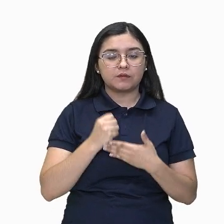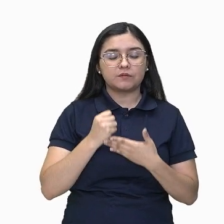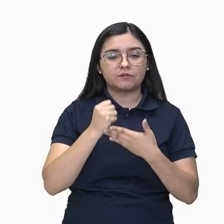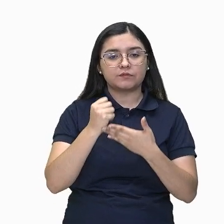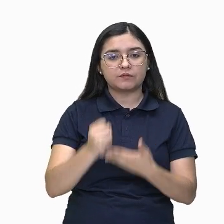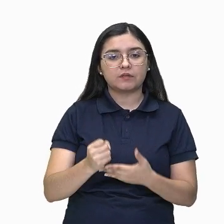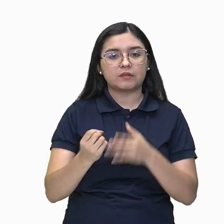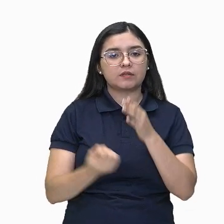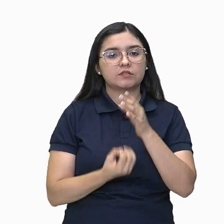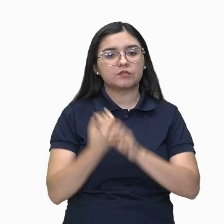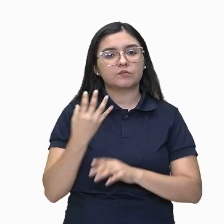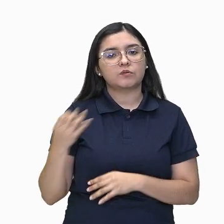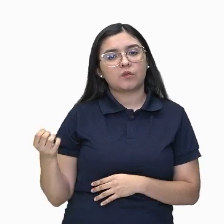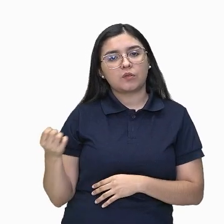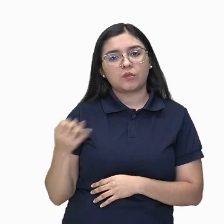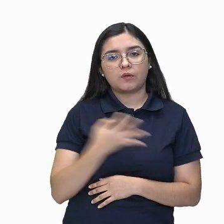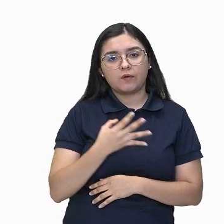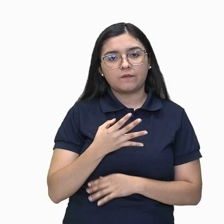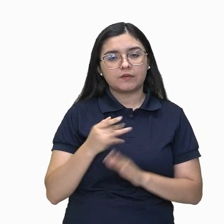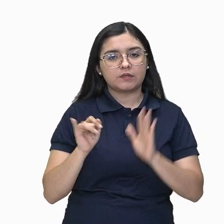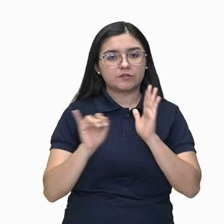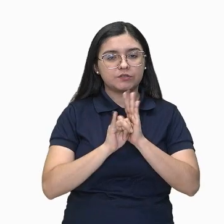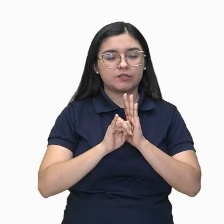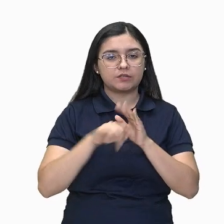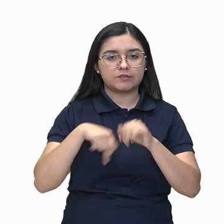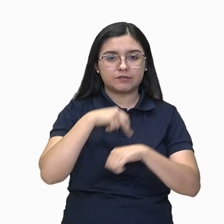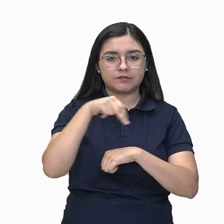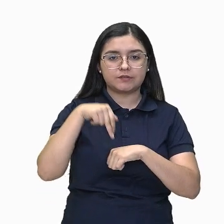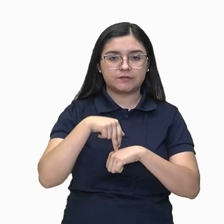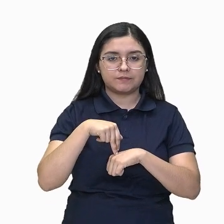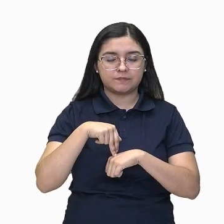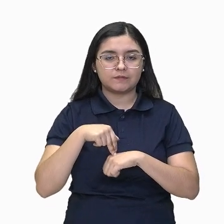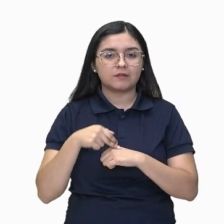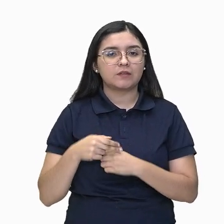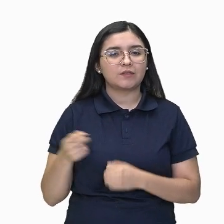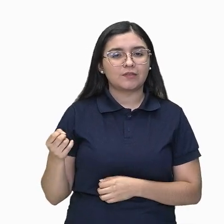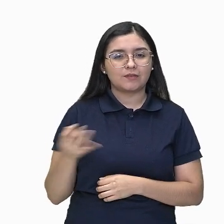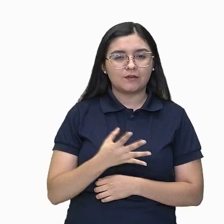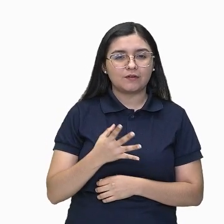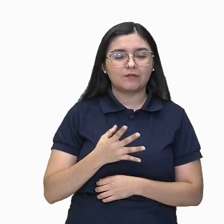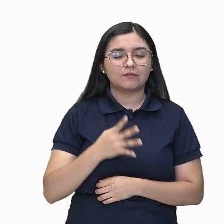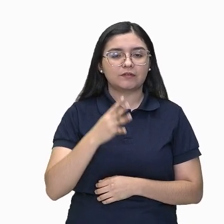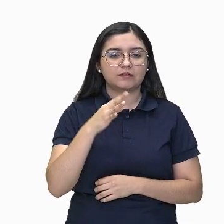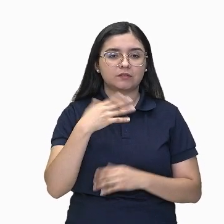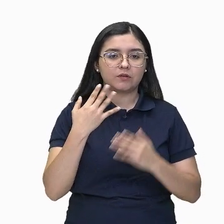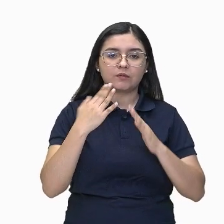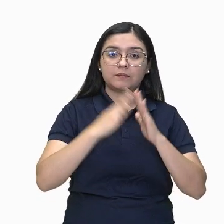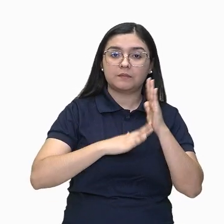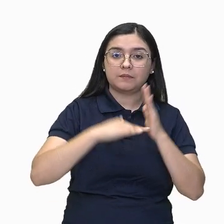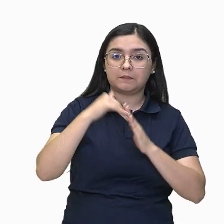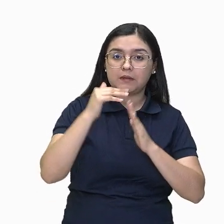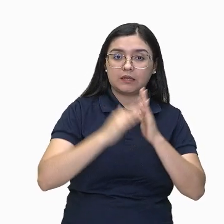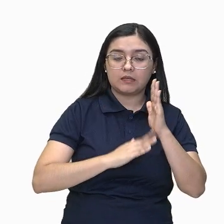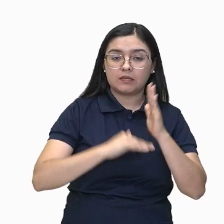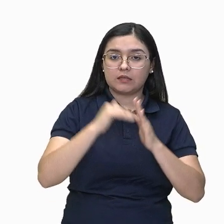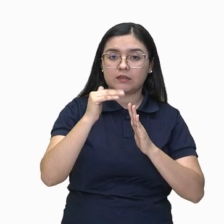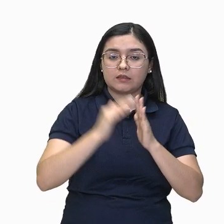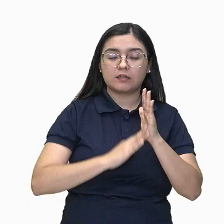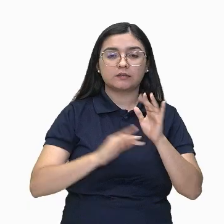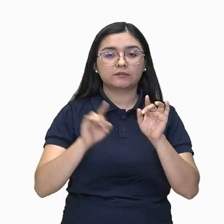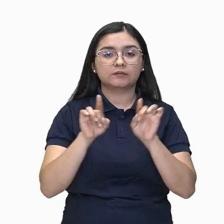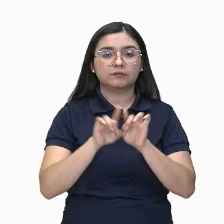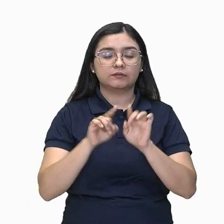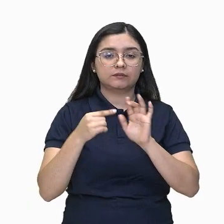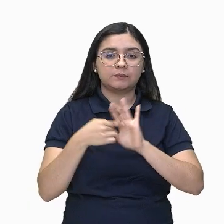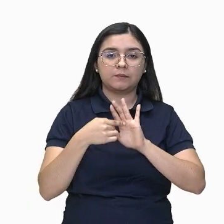dessa nova identidade nacional, ainda tão jovem. Então, você compõe esses quadros, você pinta, tentando mostrar